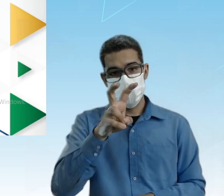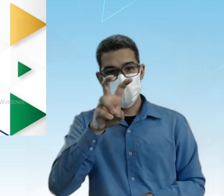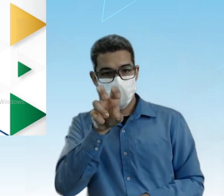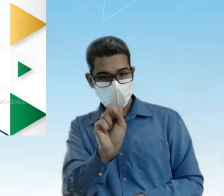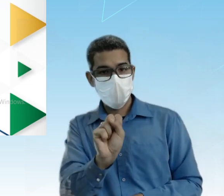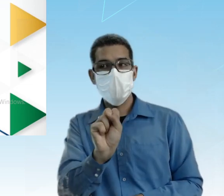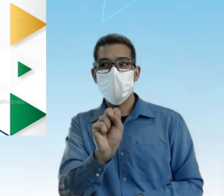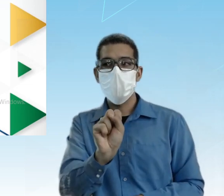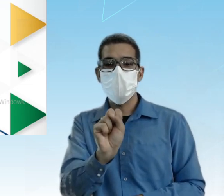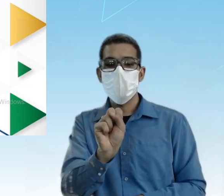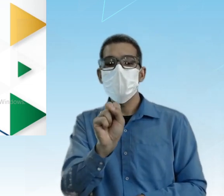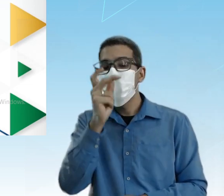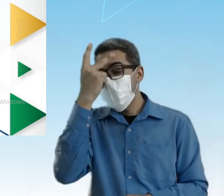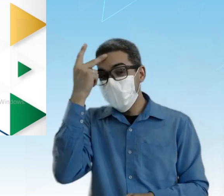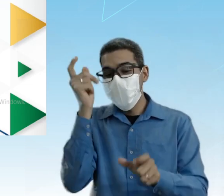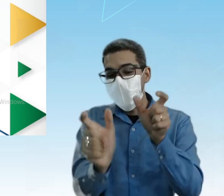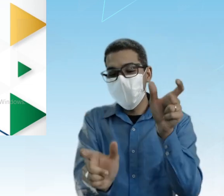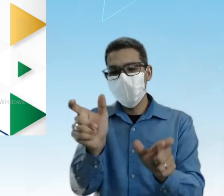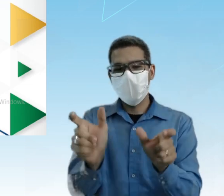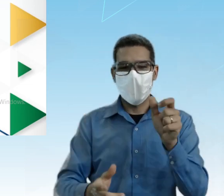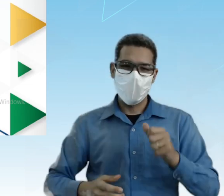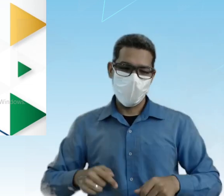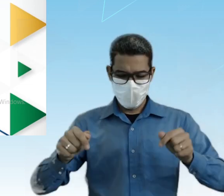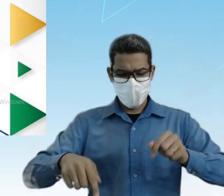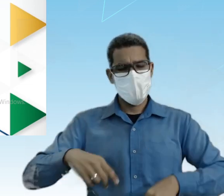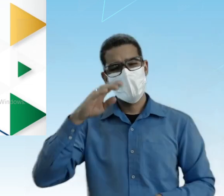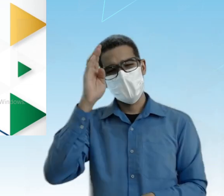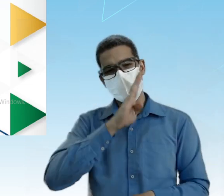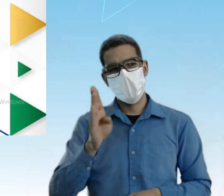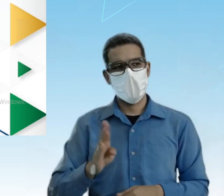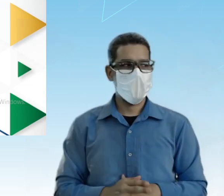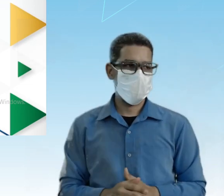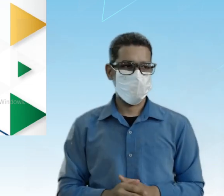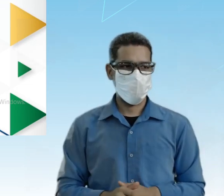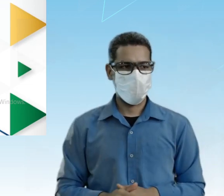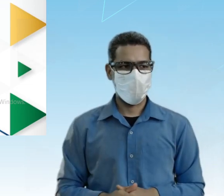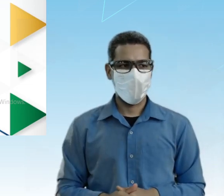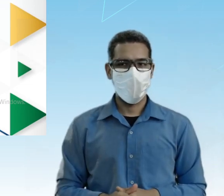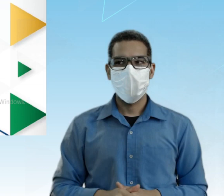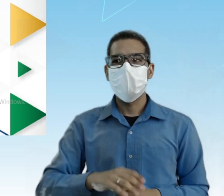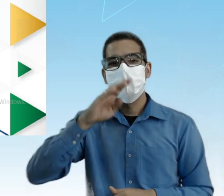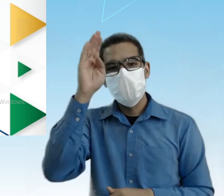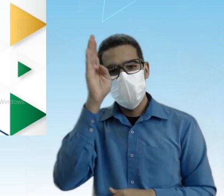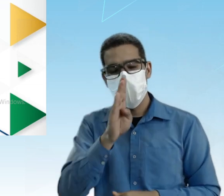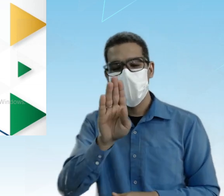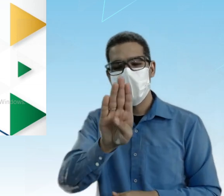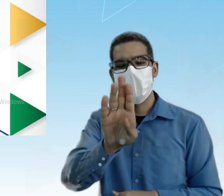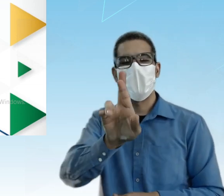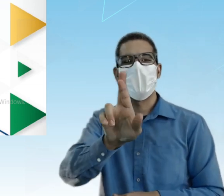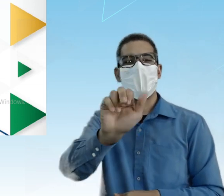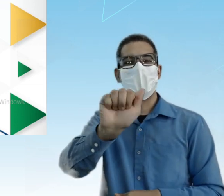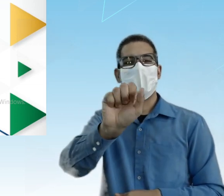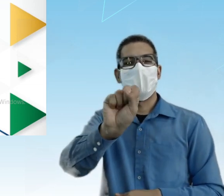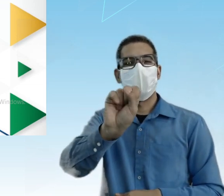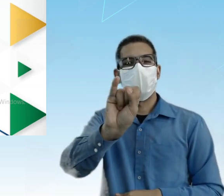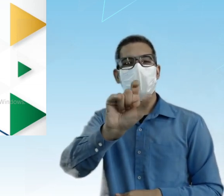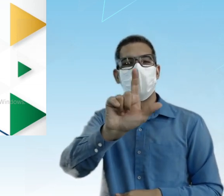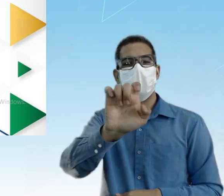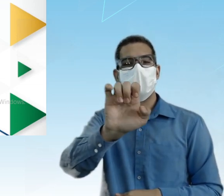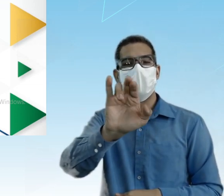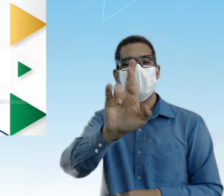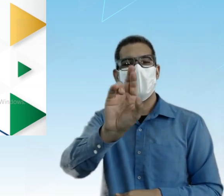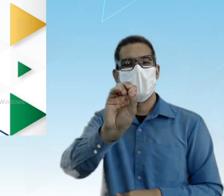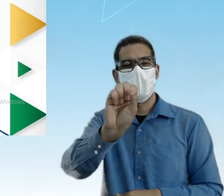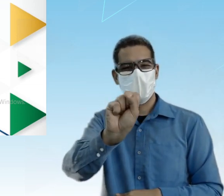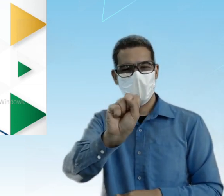546.458 seres humaninhos aqui no nosso Brasil, chamado brasileirinhos ou brasileirinhas, como vocês, 7º